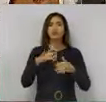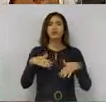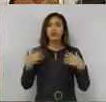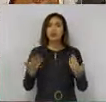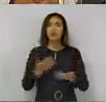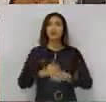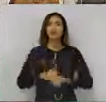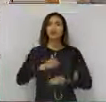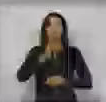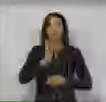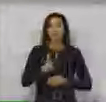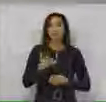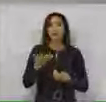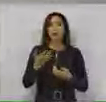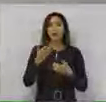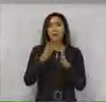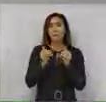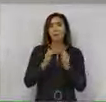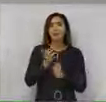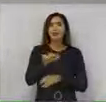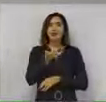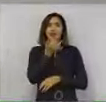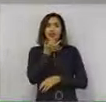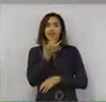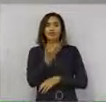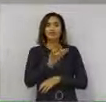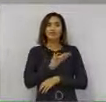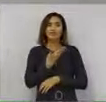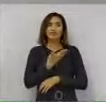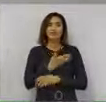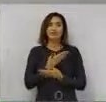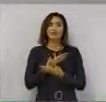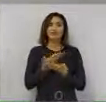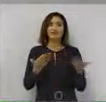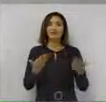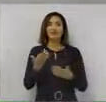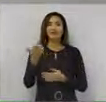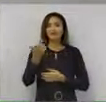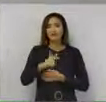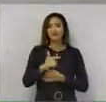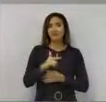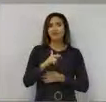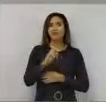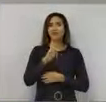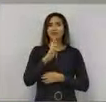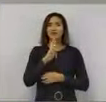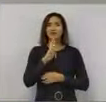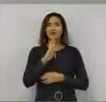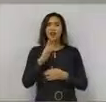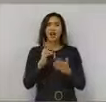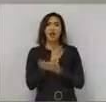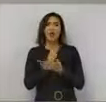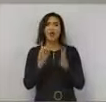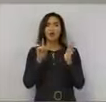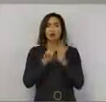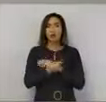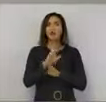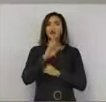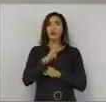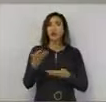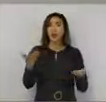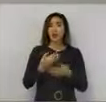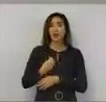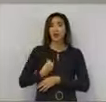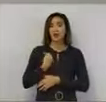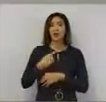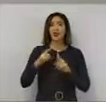eu peço desculpa aos colegas que eventualmente não tenham as perguntas respondidas agora ao vivo, mas